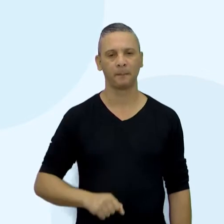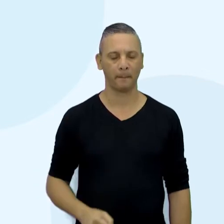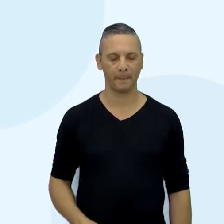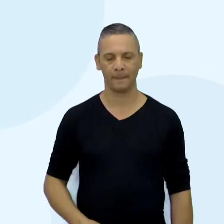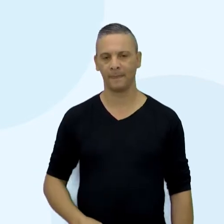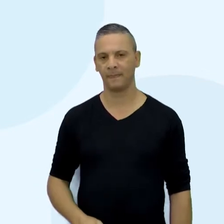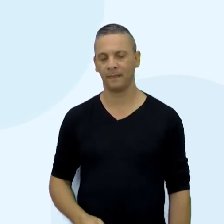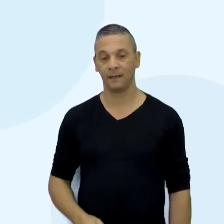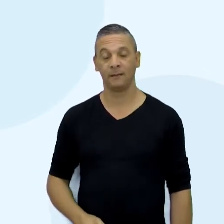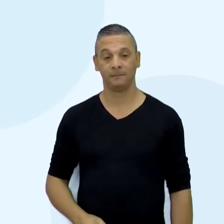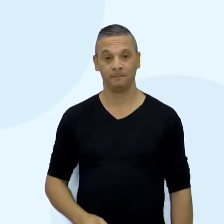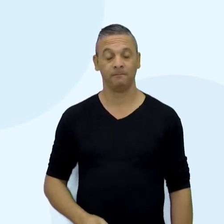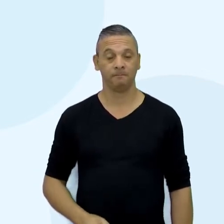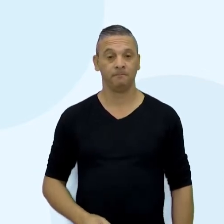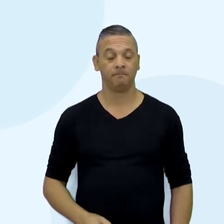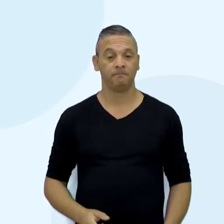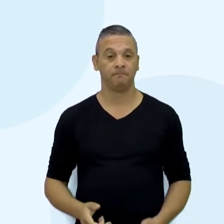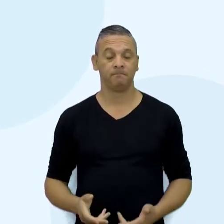é quando